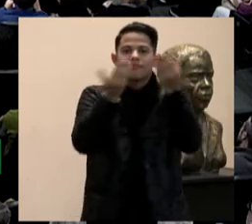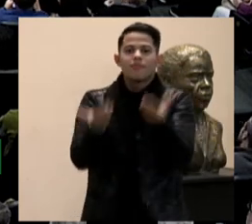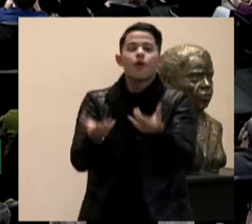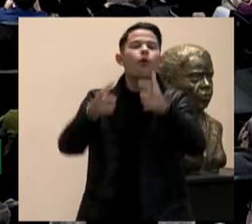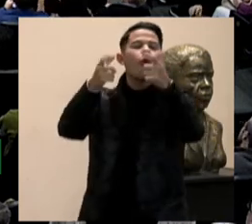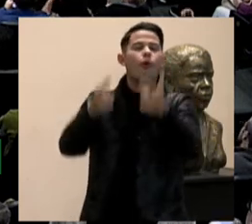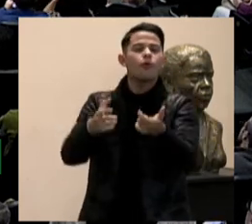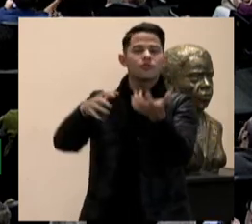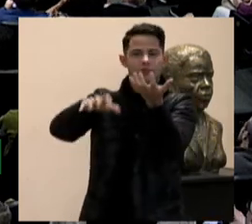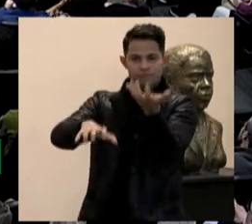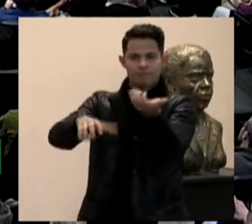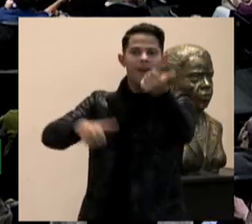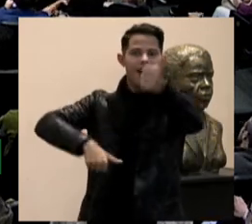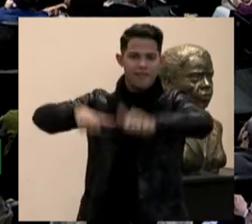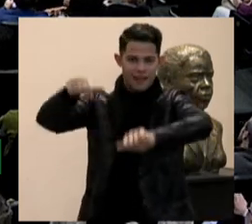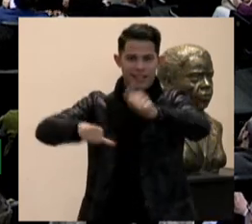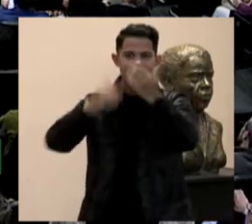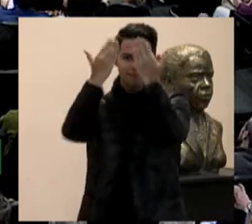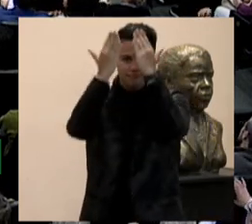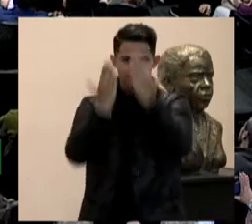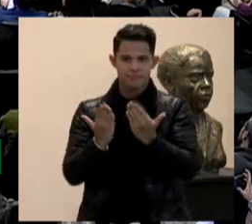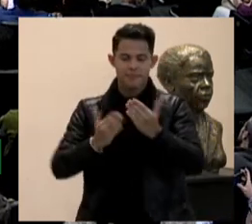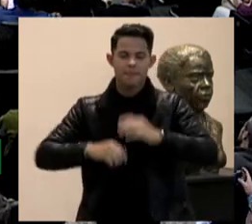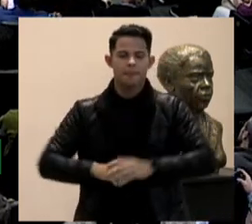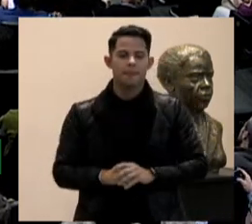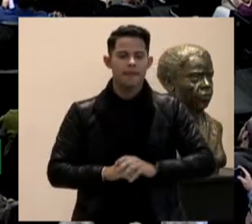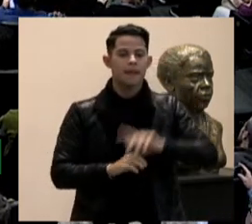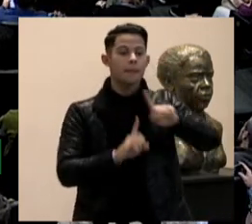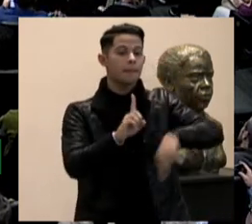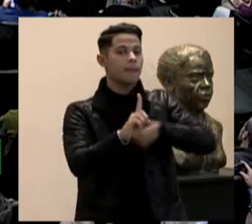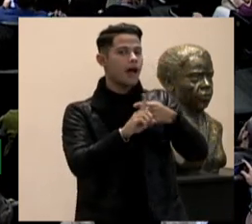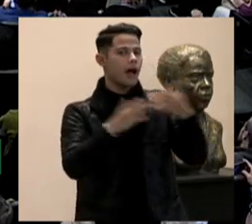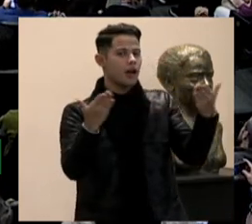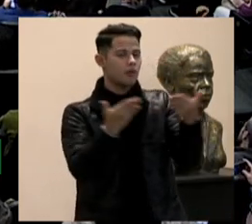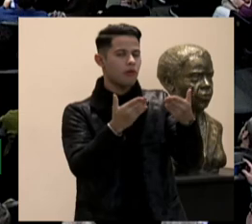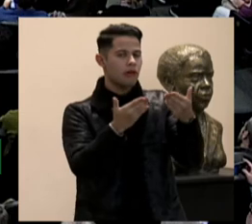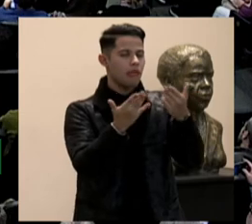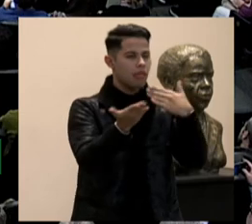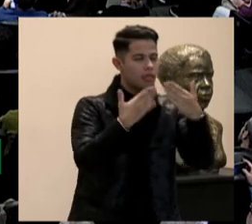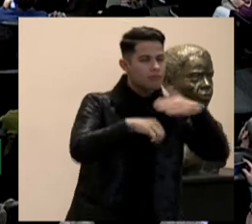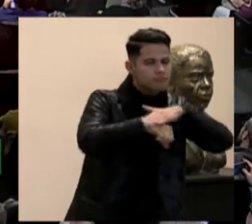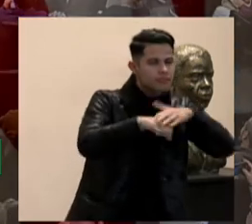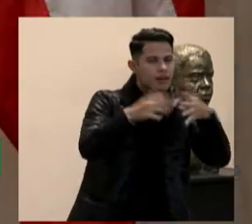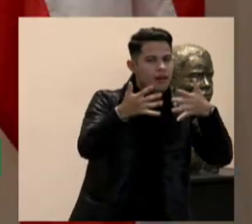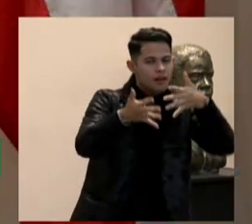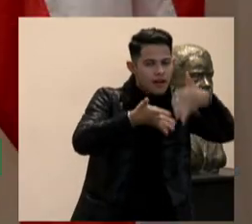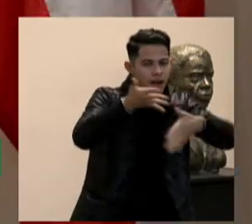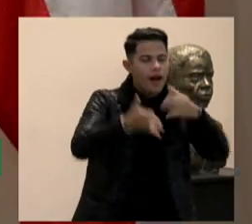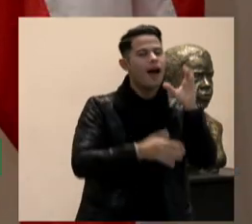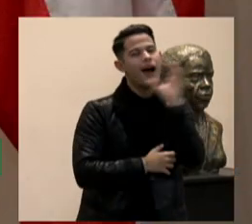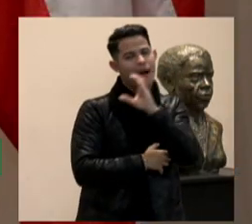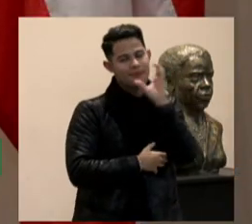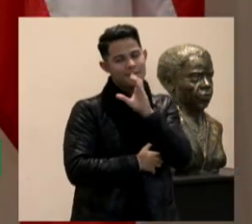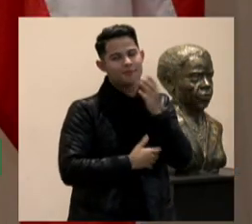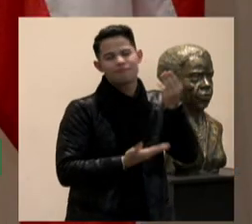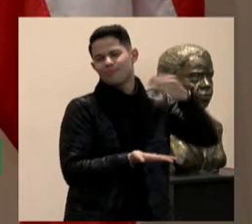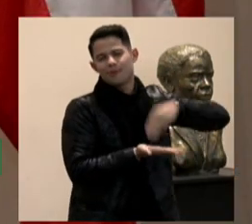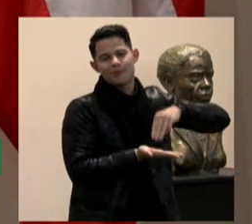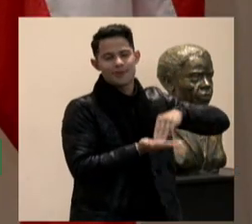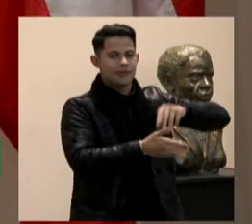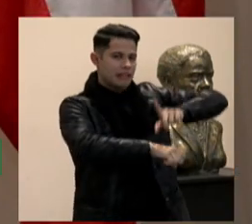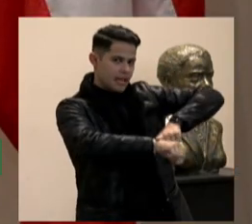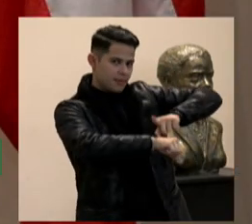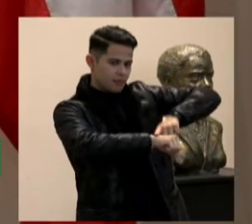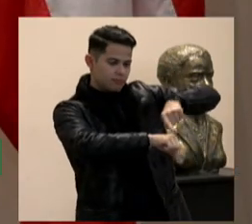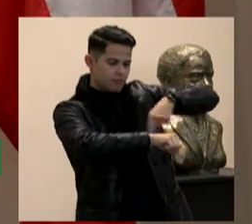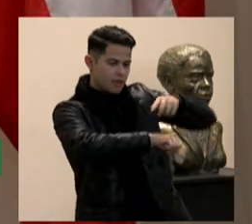Eu gostaria de falar para vocês, de maneira muito breve, para não passar o tempo aqui, não extrapolar o